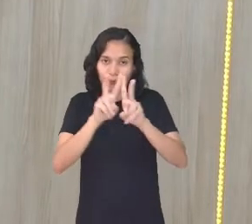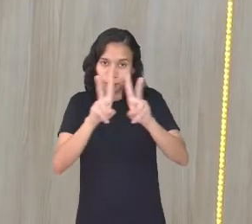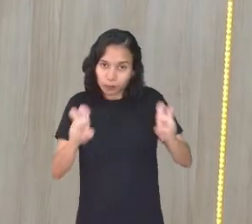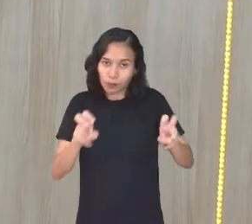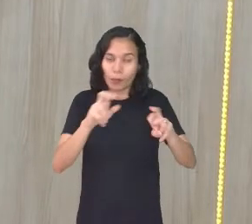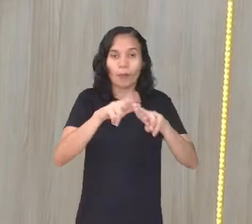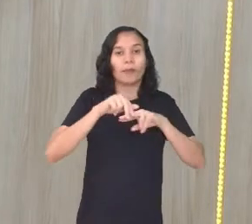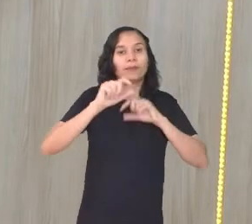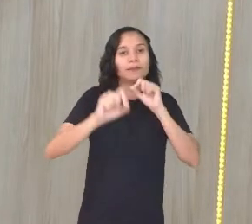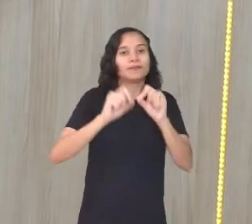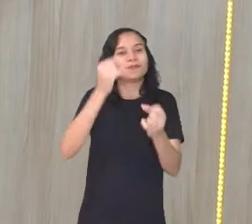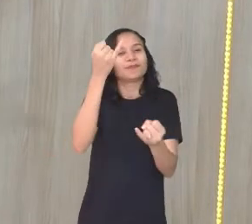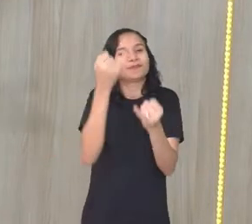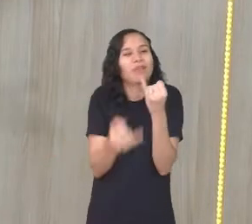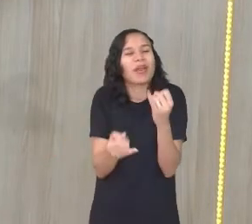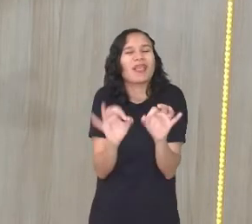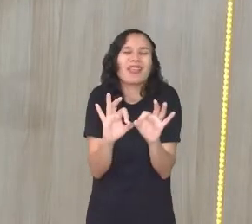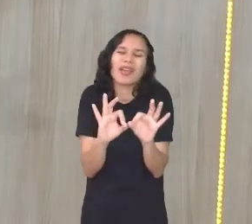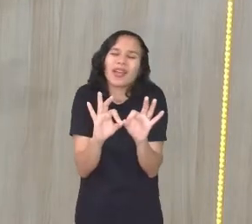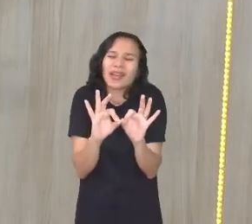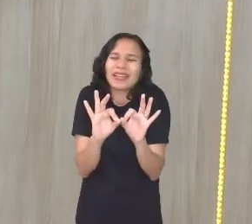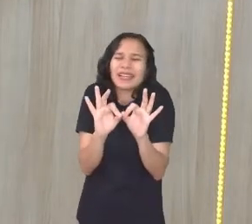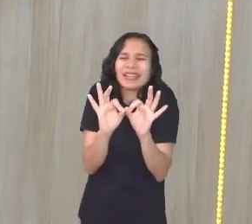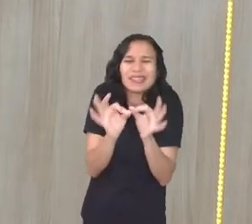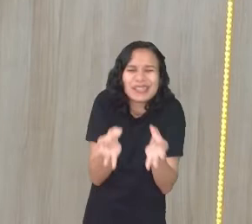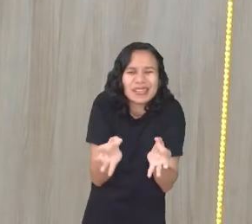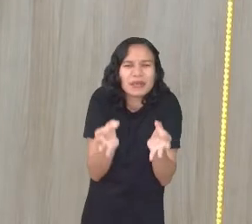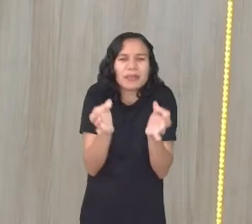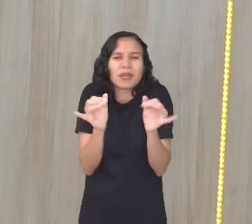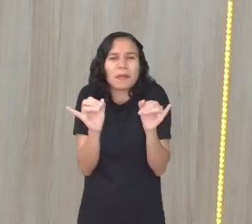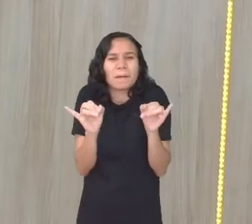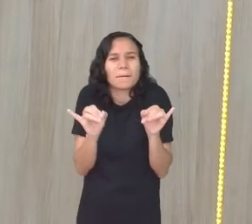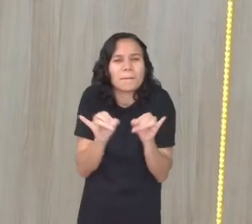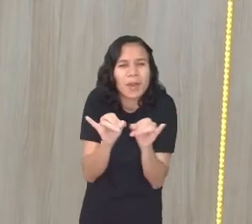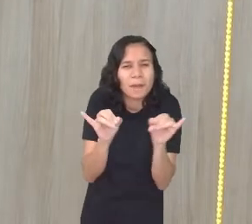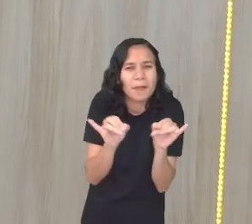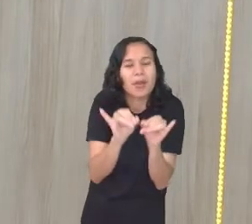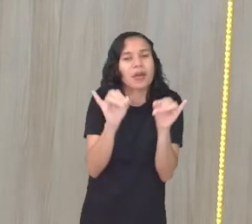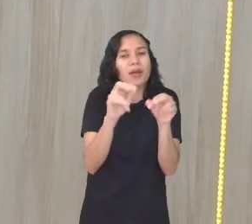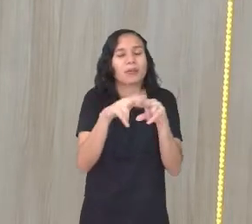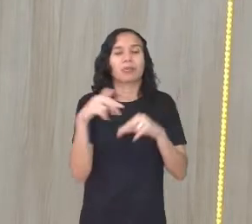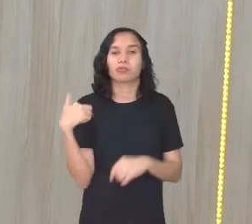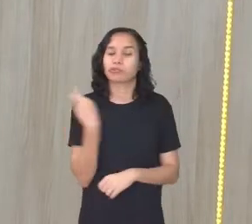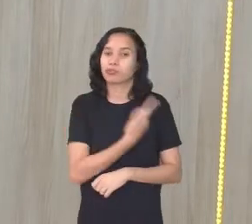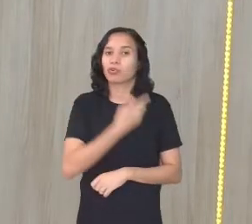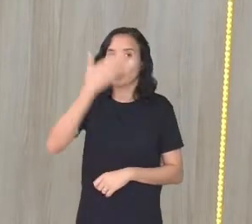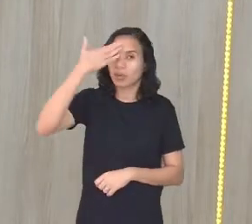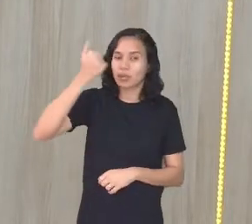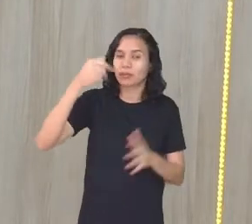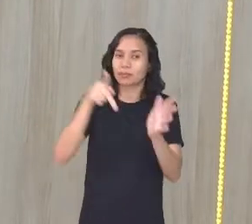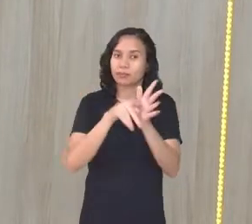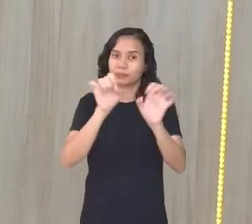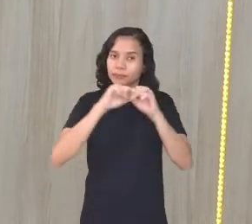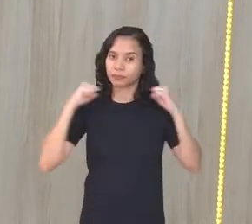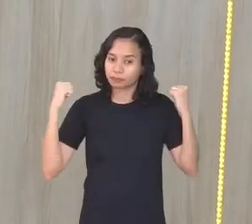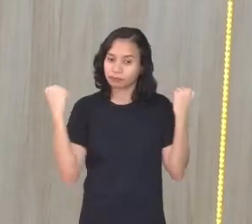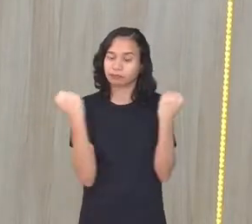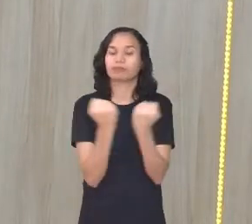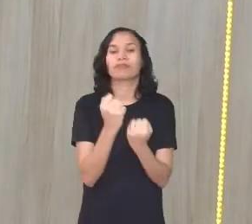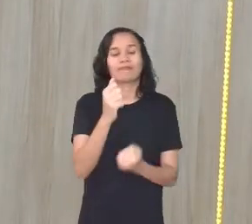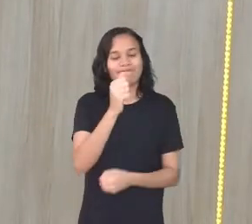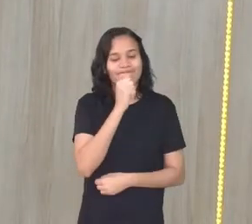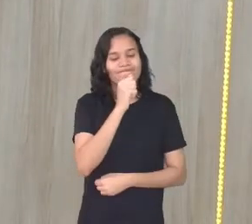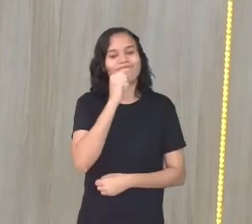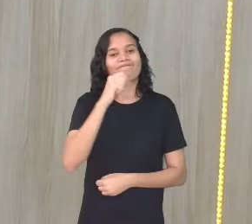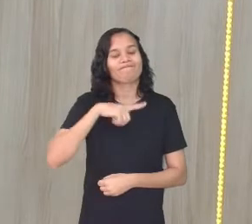ainda que pareça uma coisa tão simples, não é uma coisa tão comum, porque a gente sabe que dentro da sociedade a gente ainda